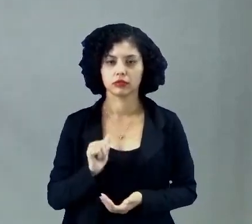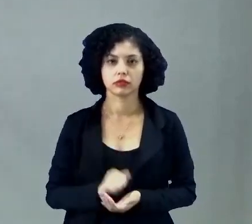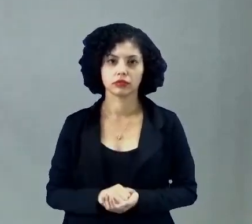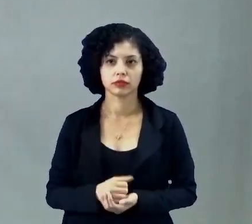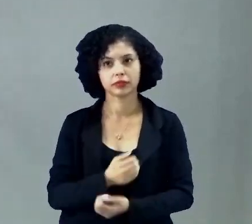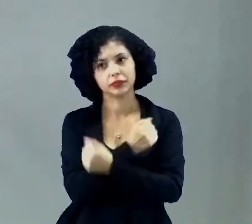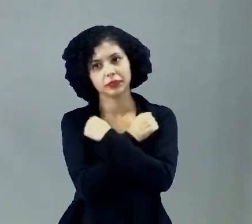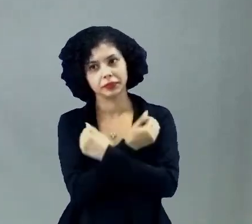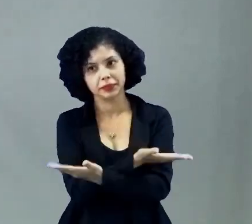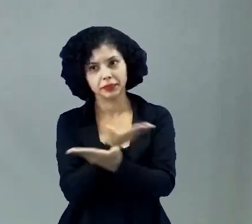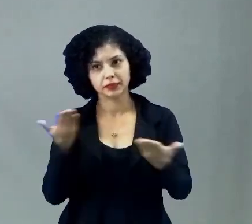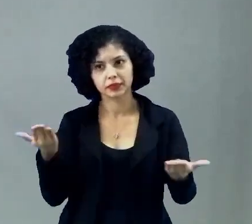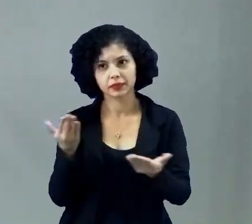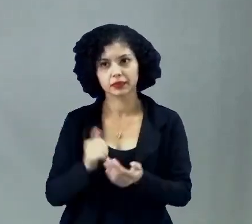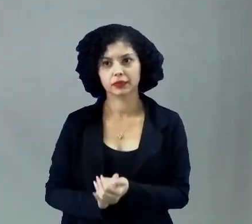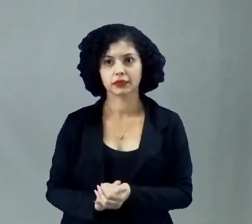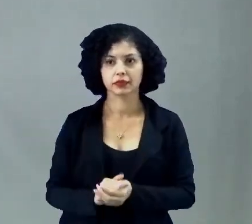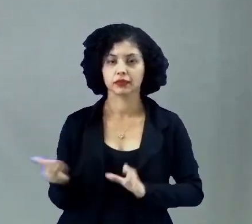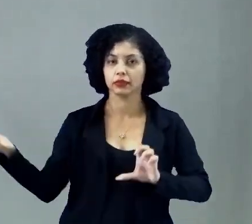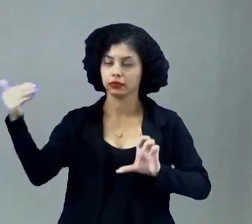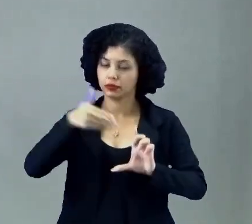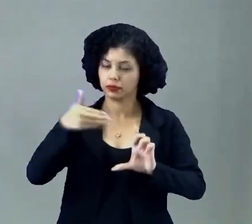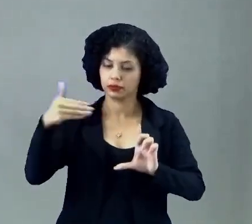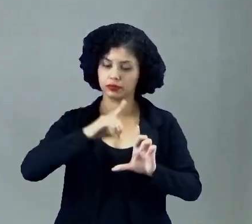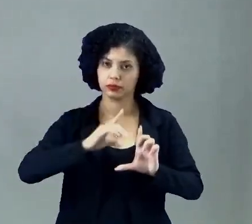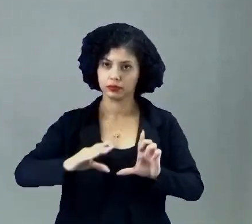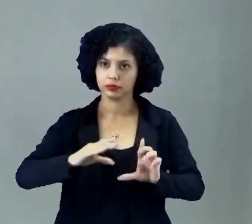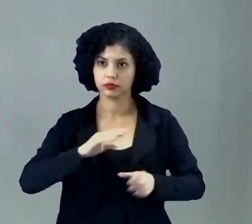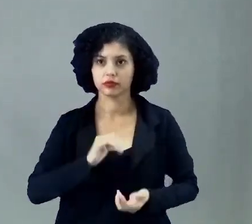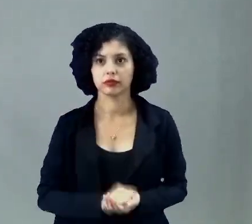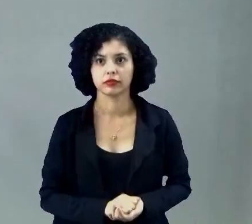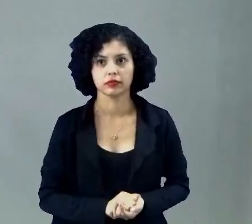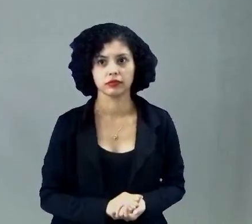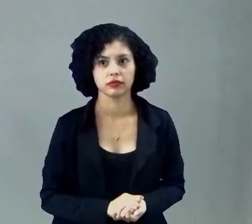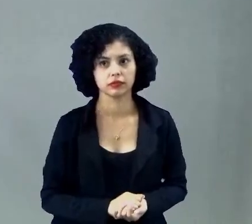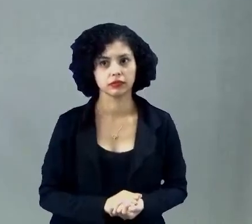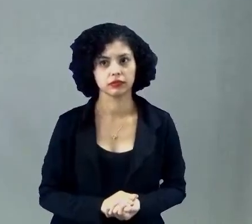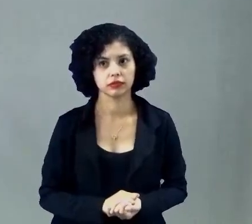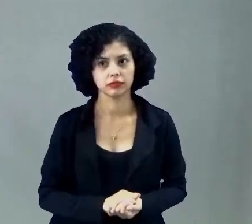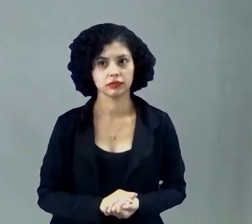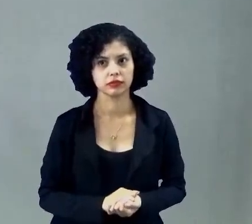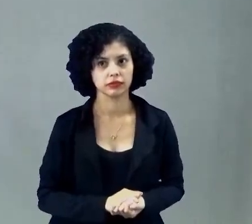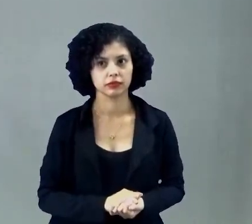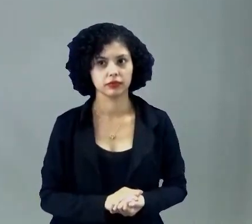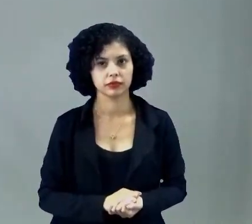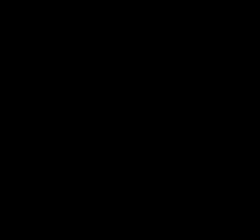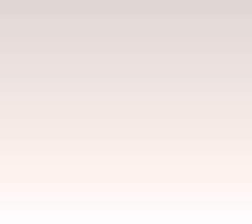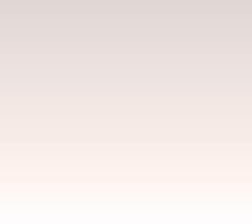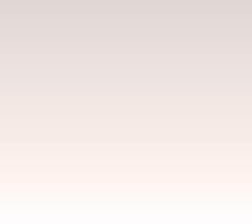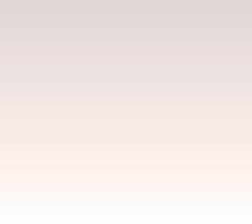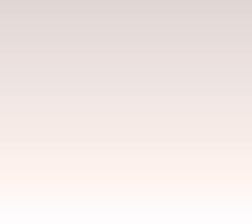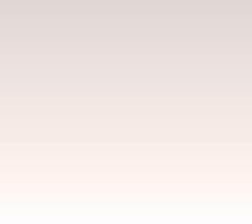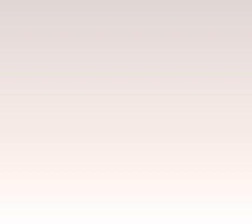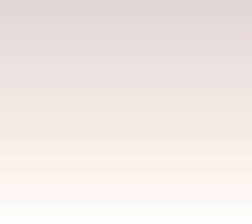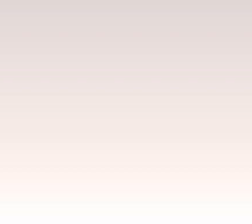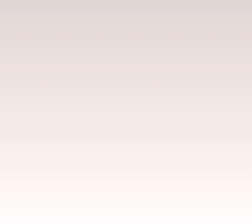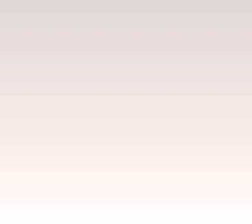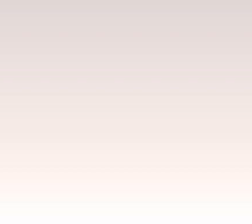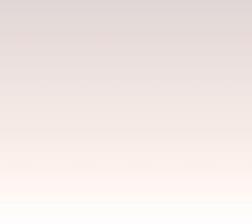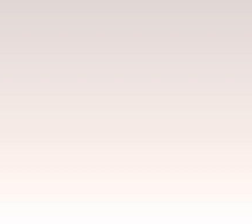meu forte abraço a todos vocês. Acessem a plataforma eduque.ac.